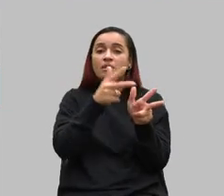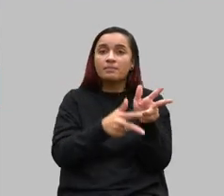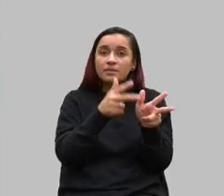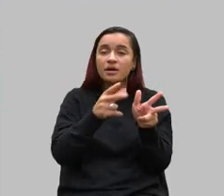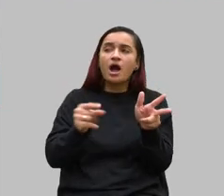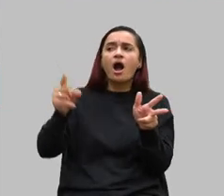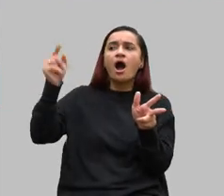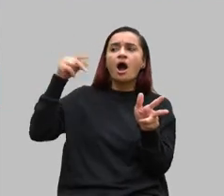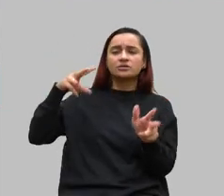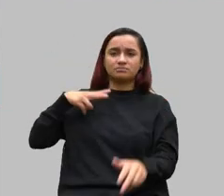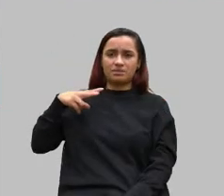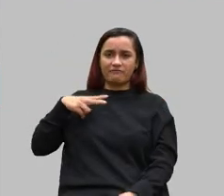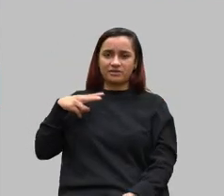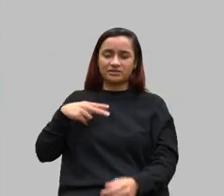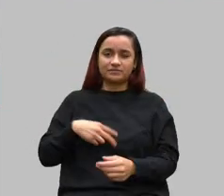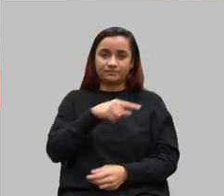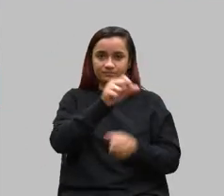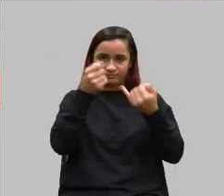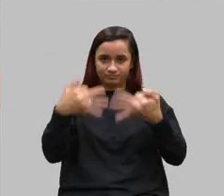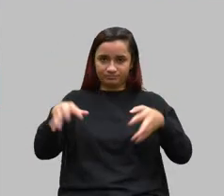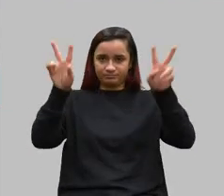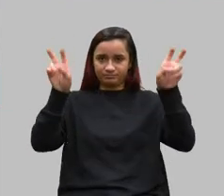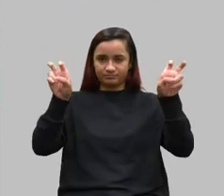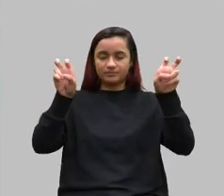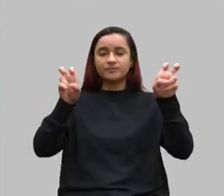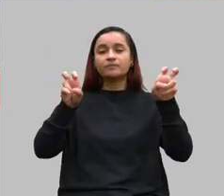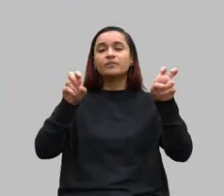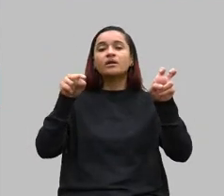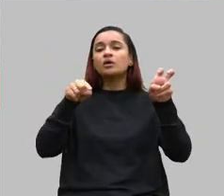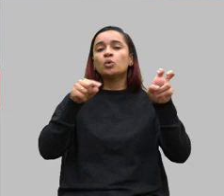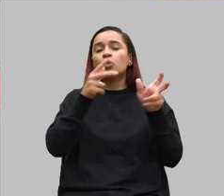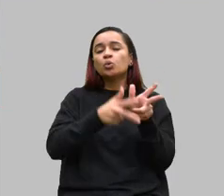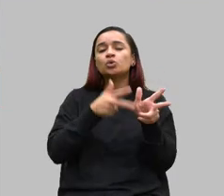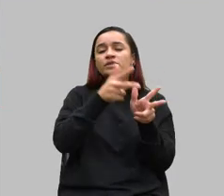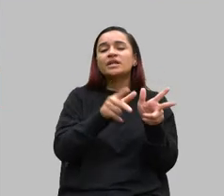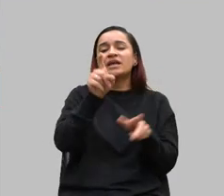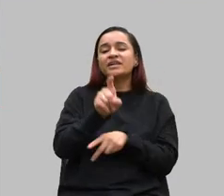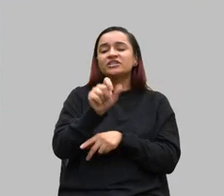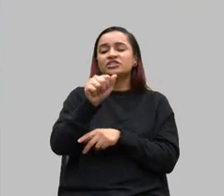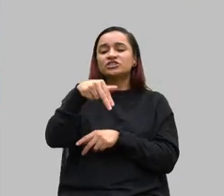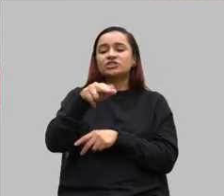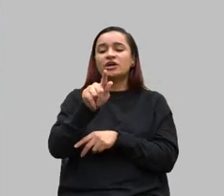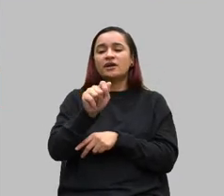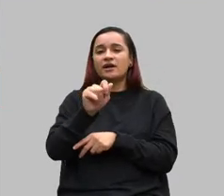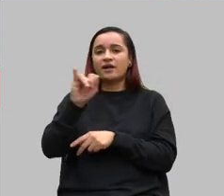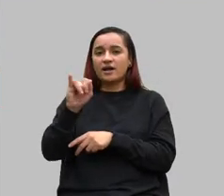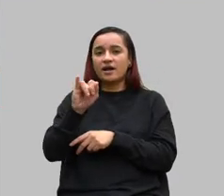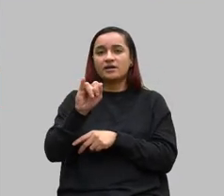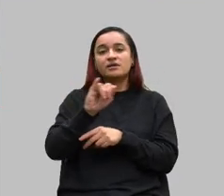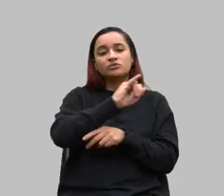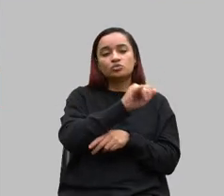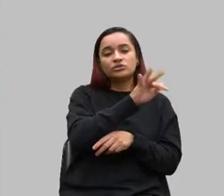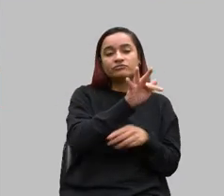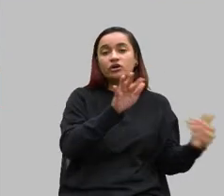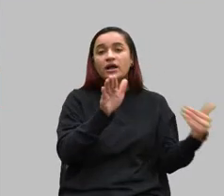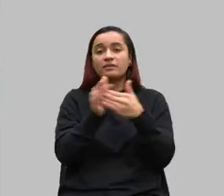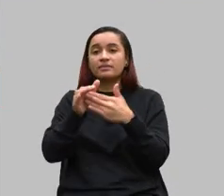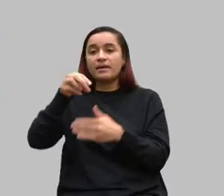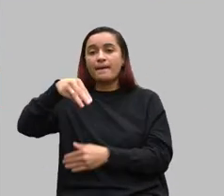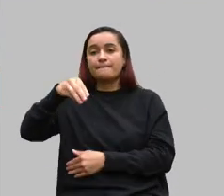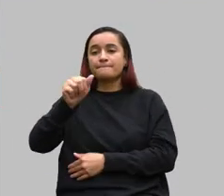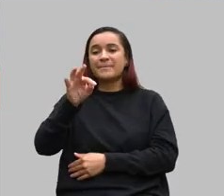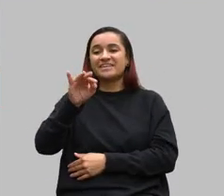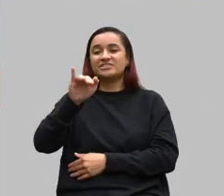privatização diz assim já o trem Shangai ligando Juiz de Fora Matias Barbosa apesar de